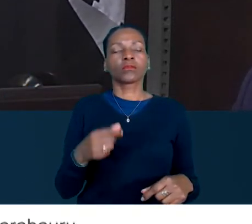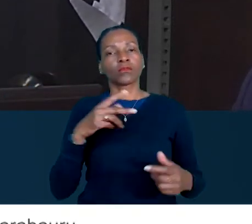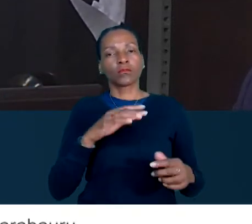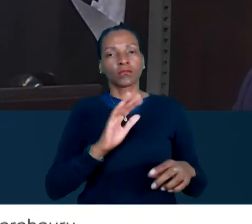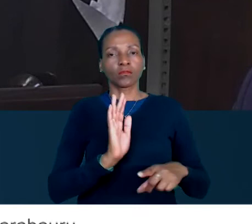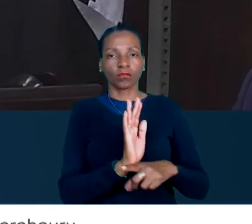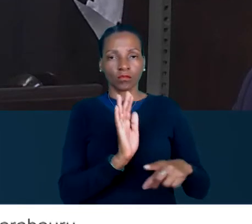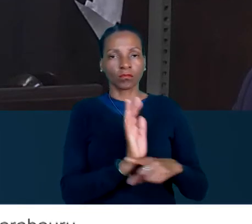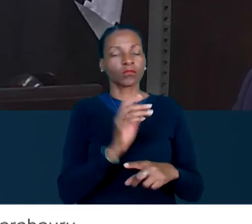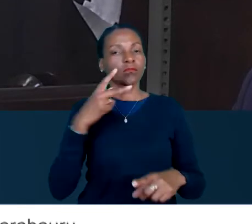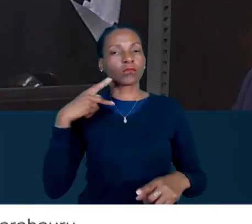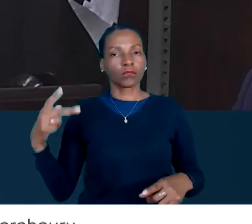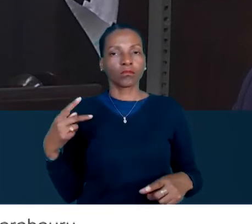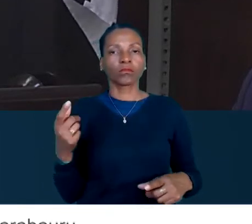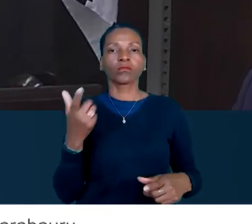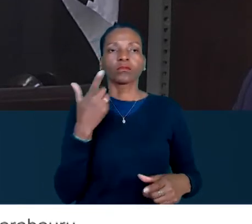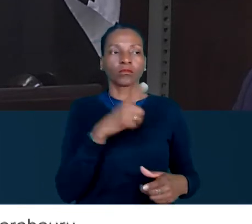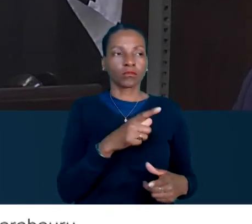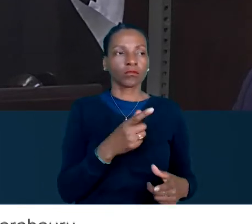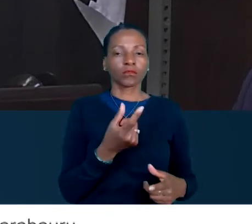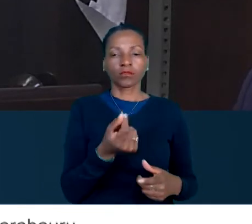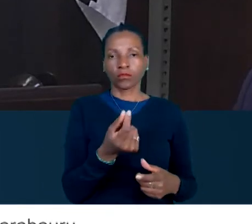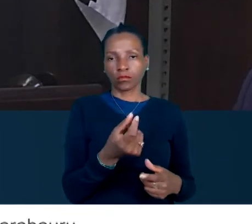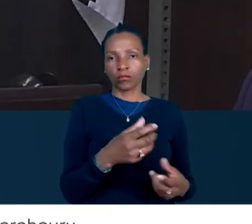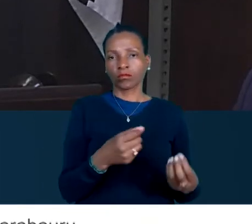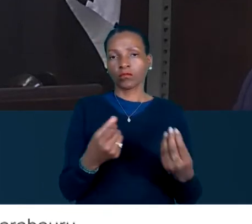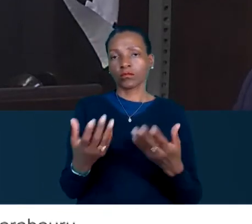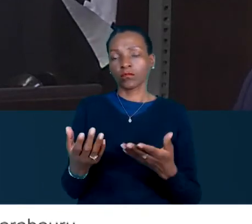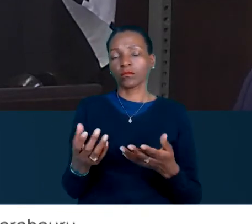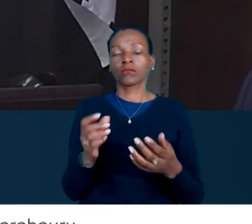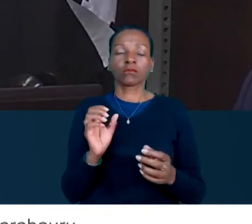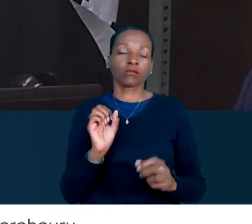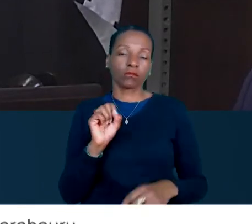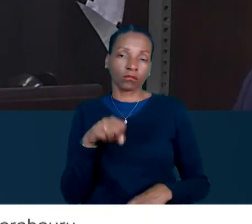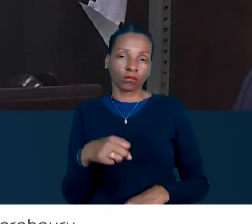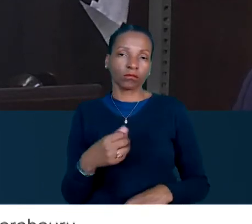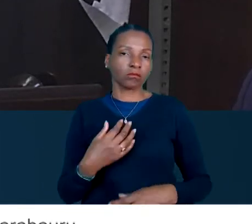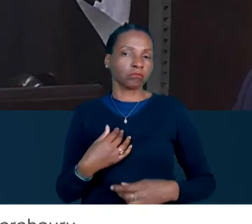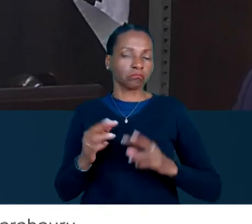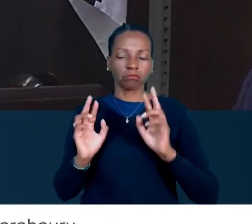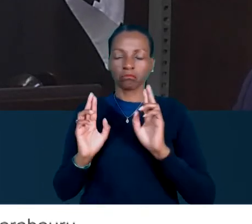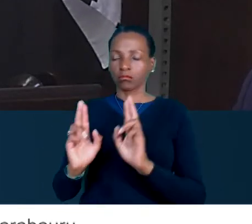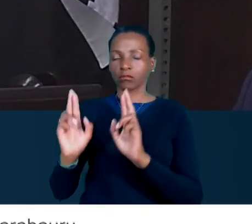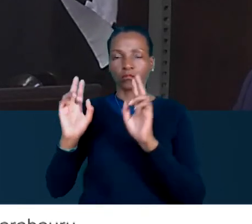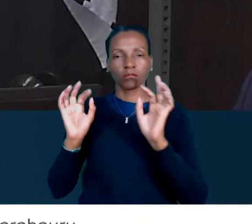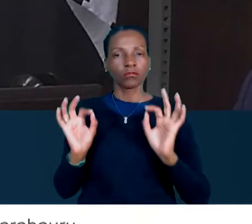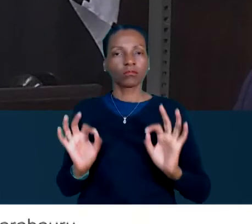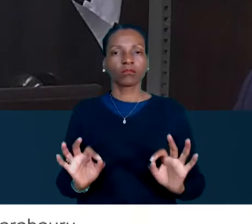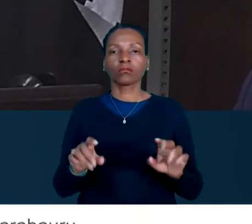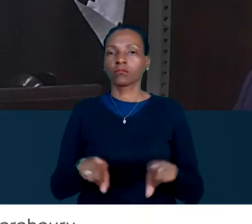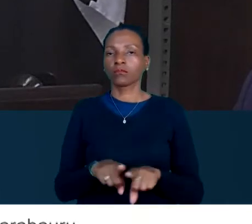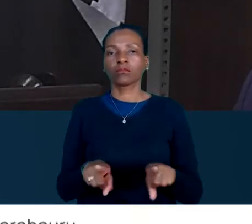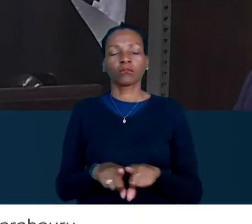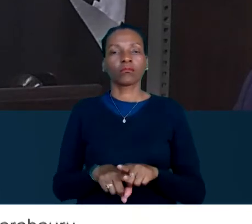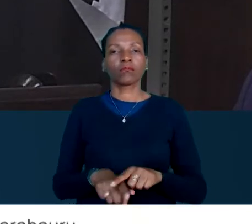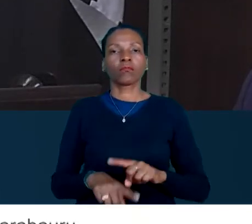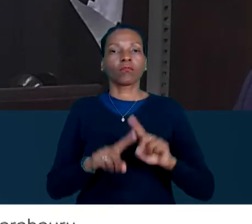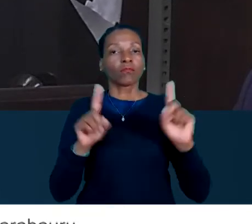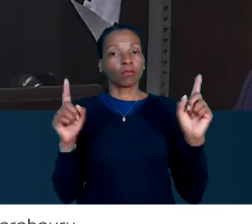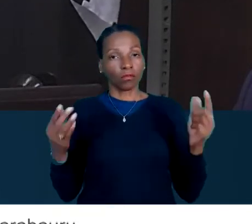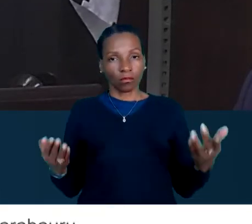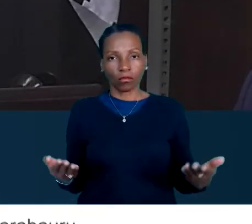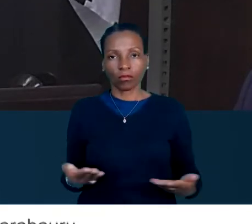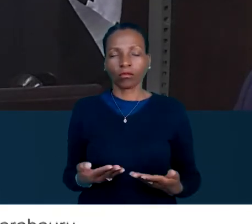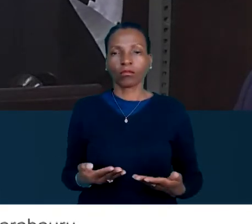possa contra ele esse empréstimo assim será feito e eu vou respeitar mas o que faço hoje na condição